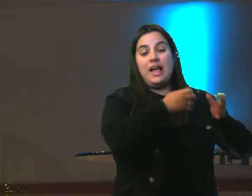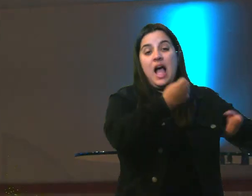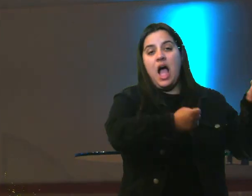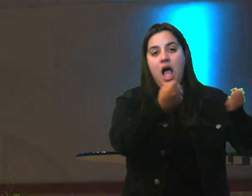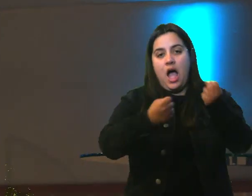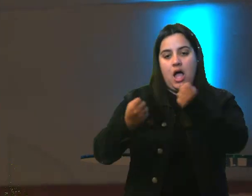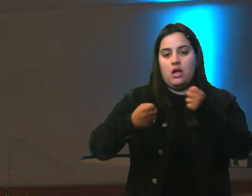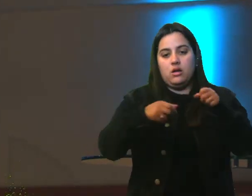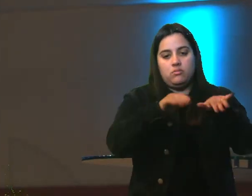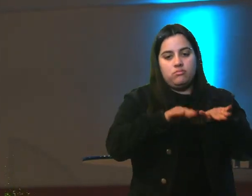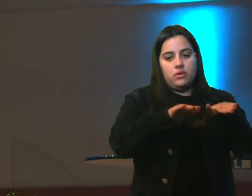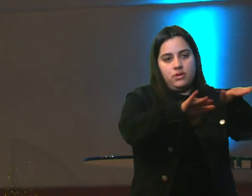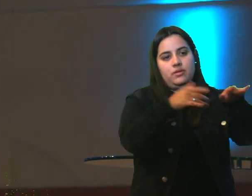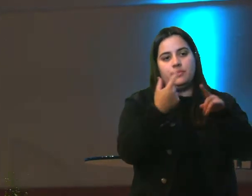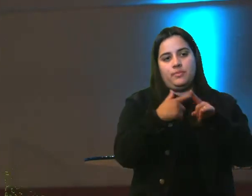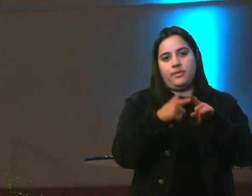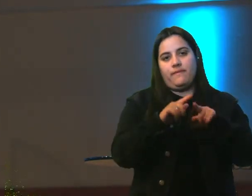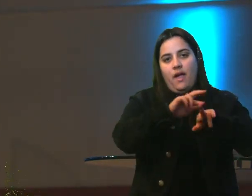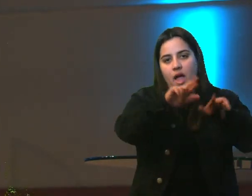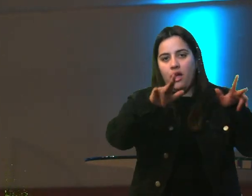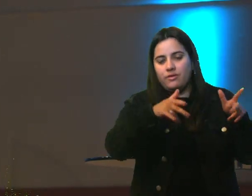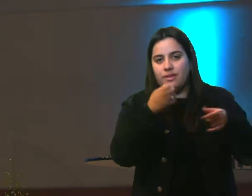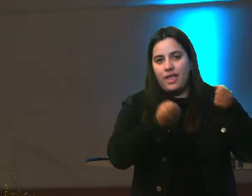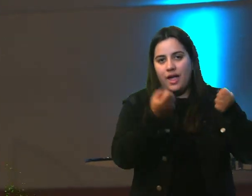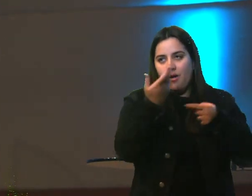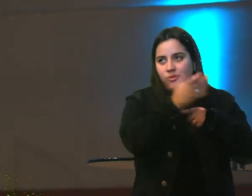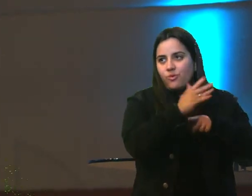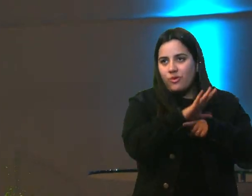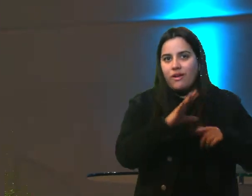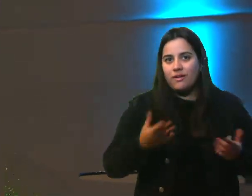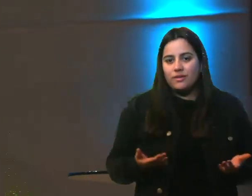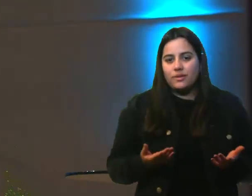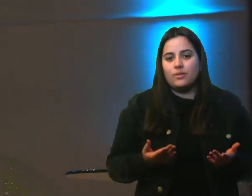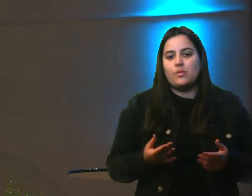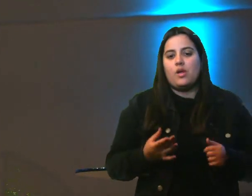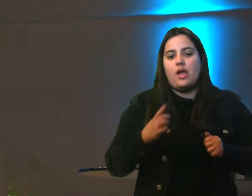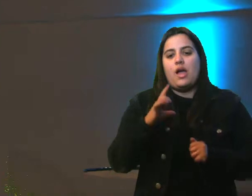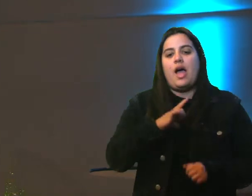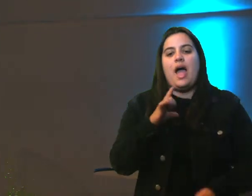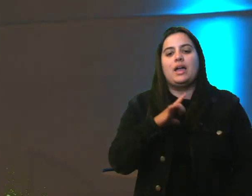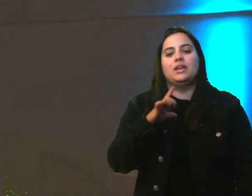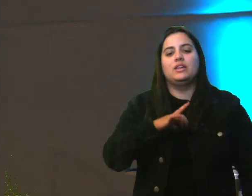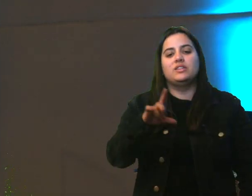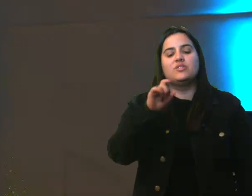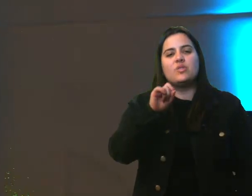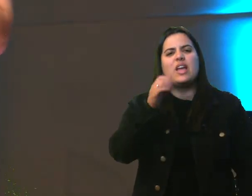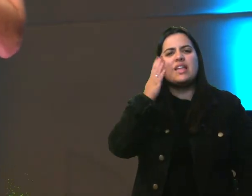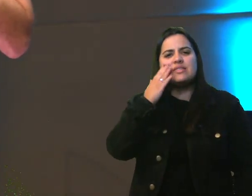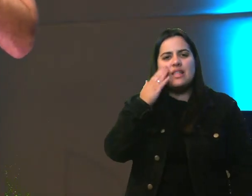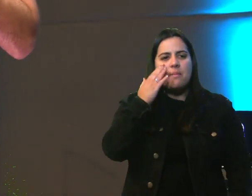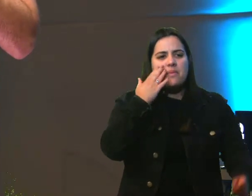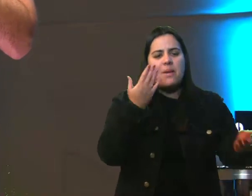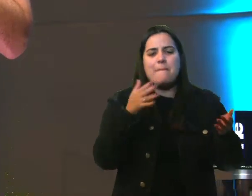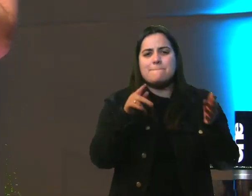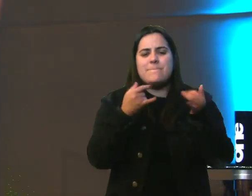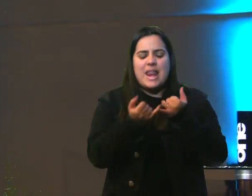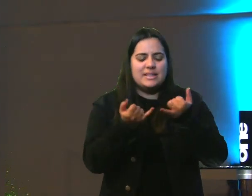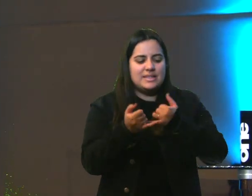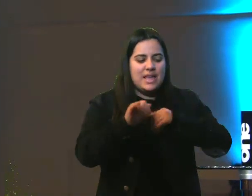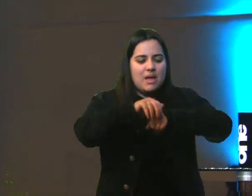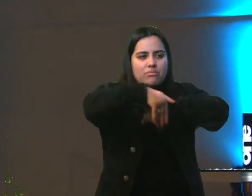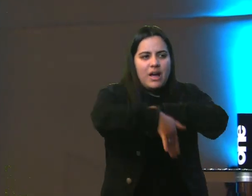começou uma perseguição com vários carros pela Kiara. Tinha uma valeta, um esgoto.